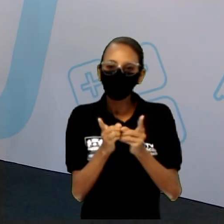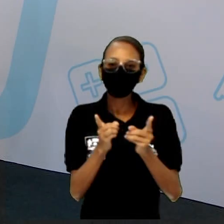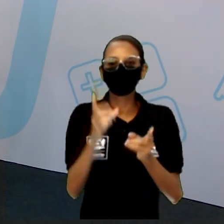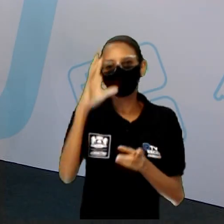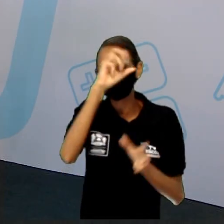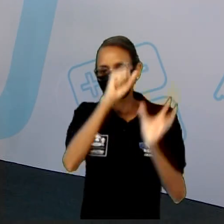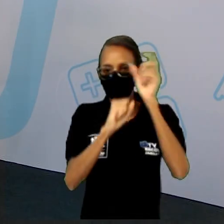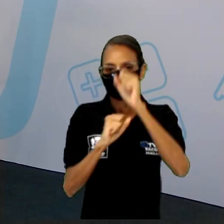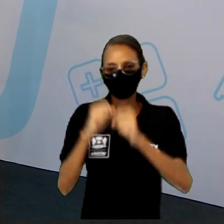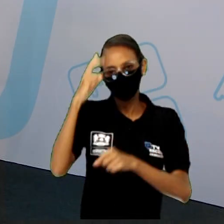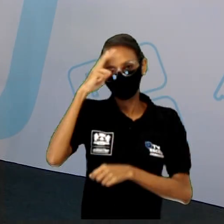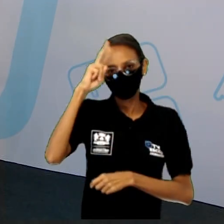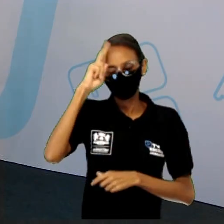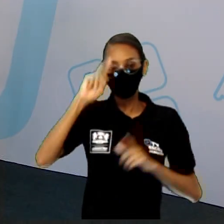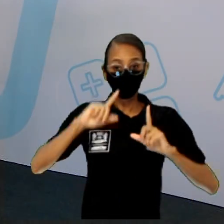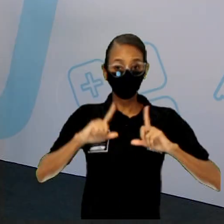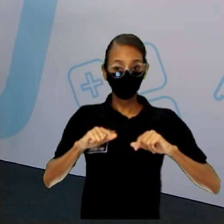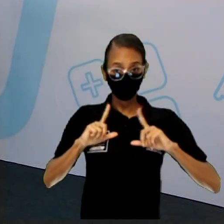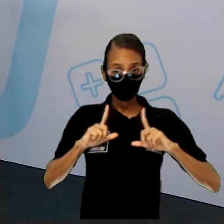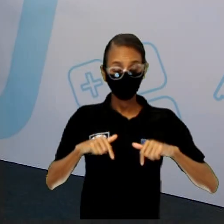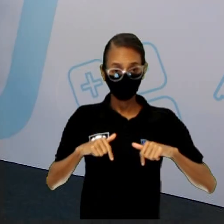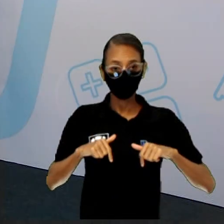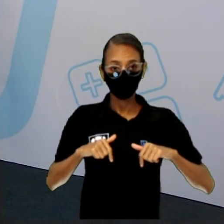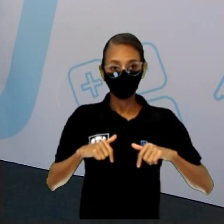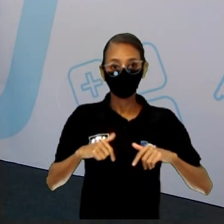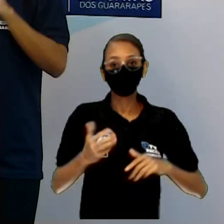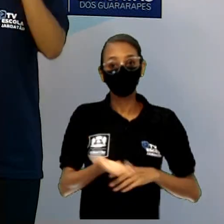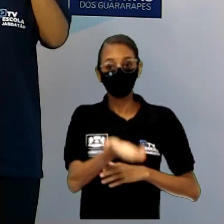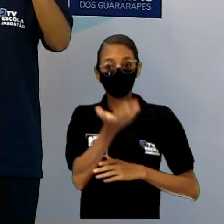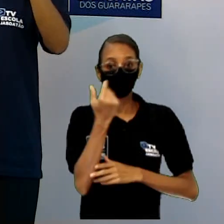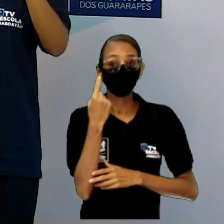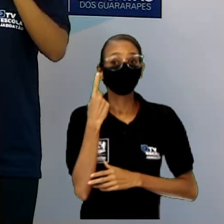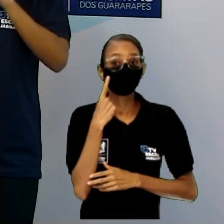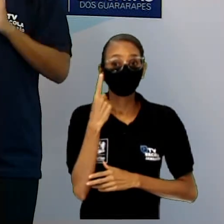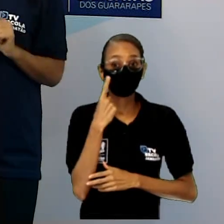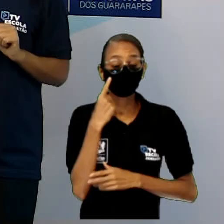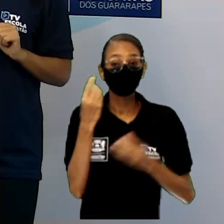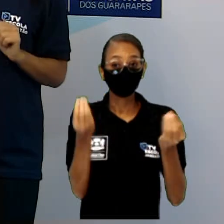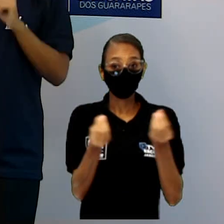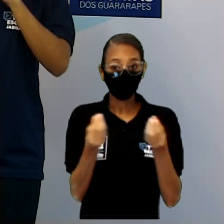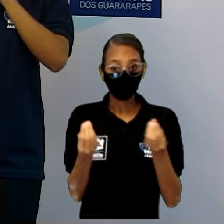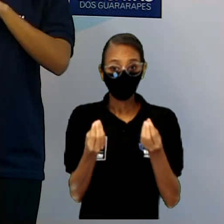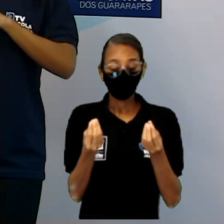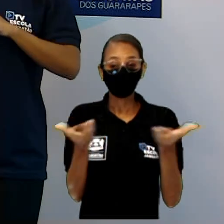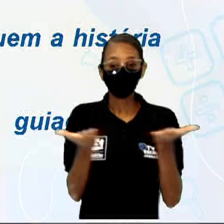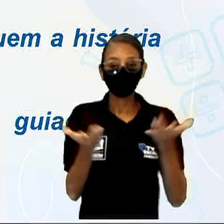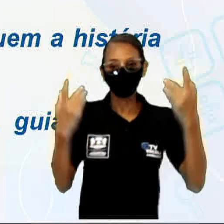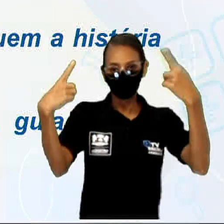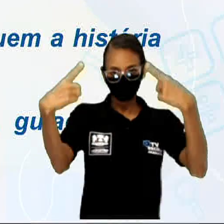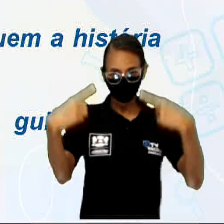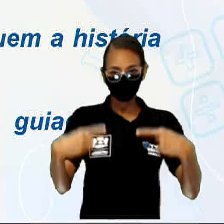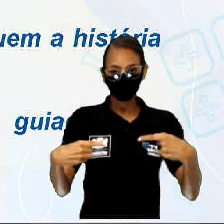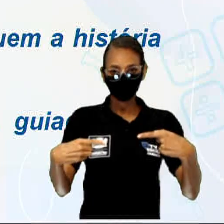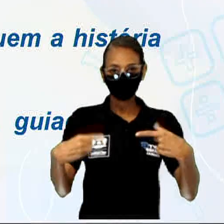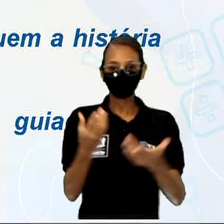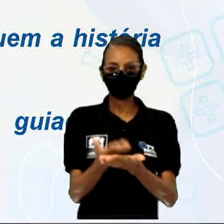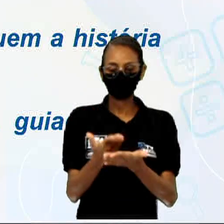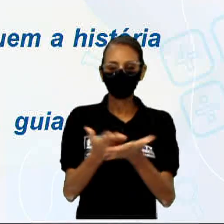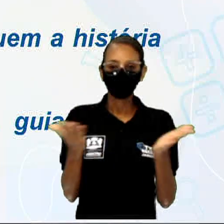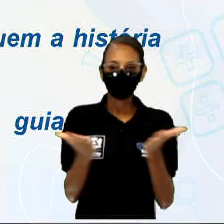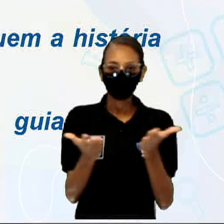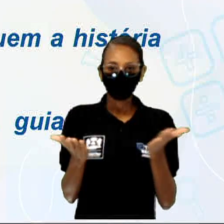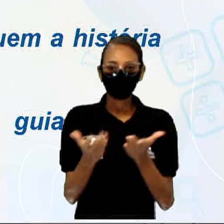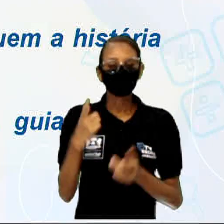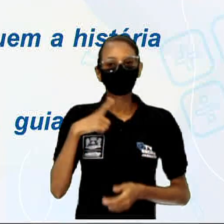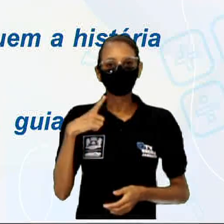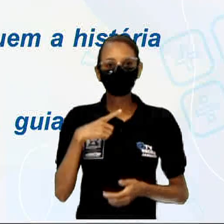dos hebreus. Mas não acaba por aqui. Vem comigo para que a gente possa conhecer o desafio da aula de hoje, tá? E aqui a gente vai